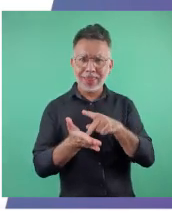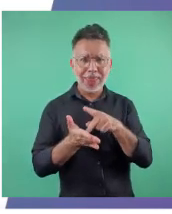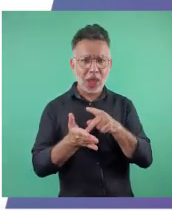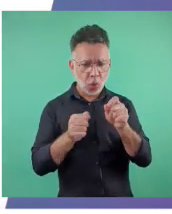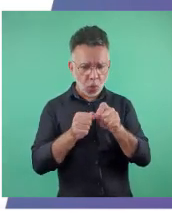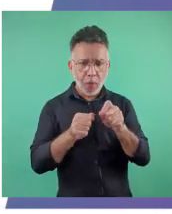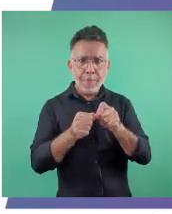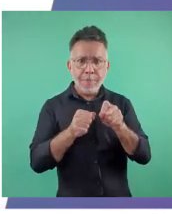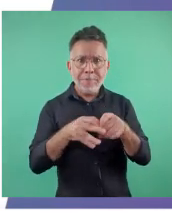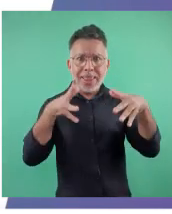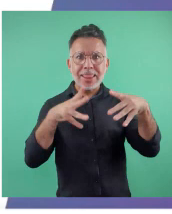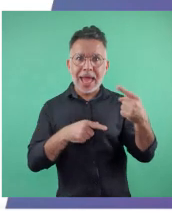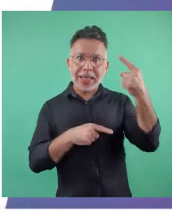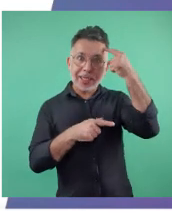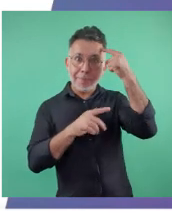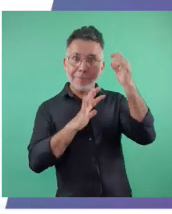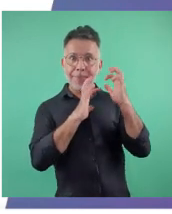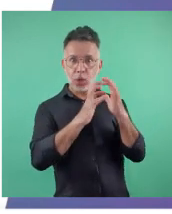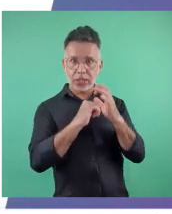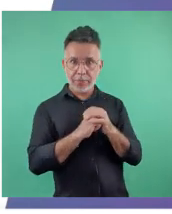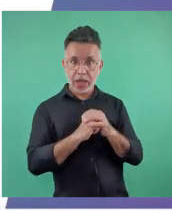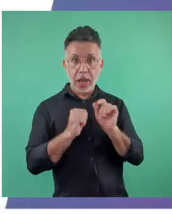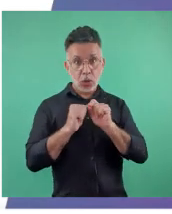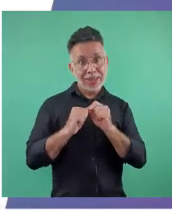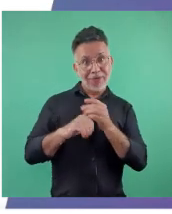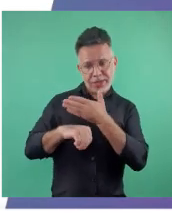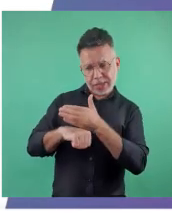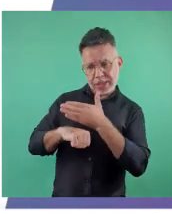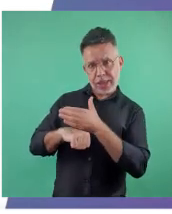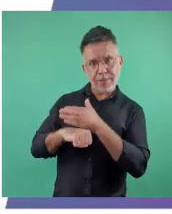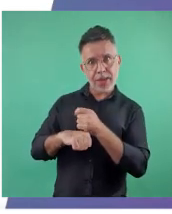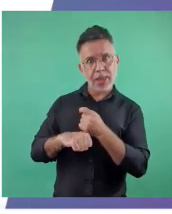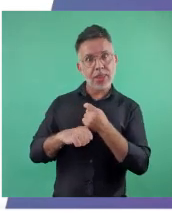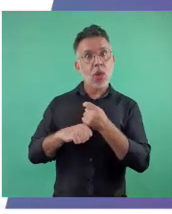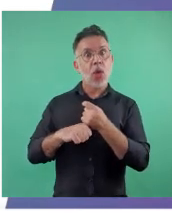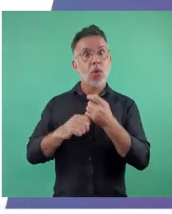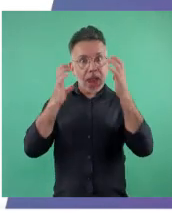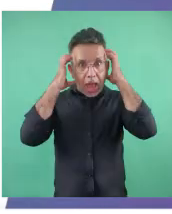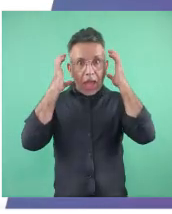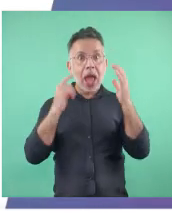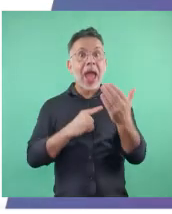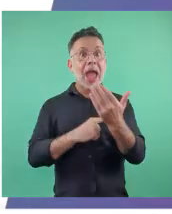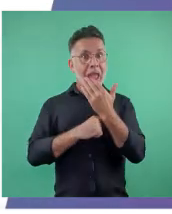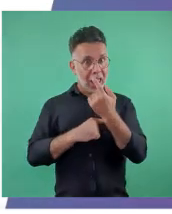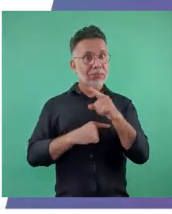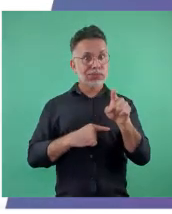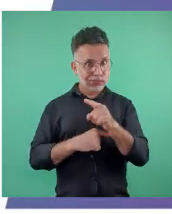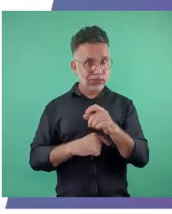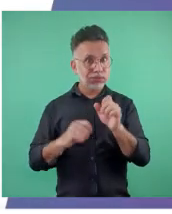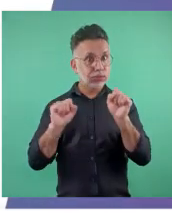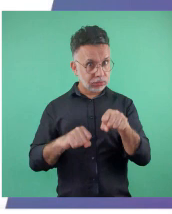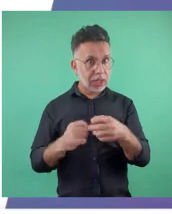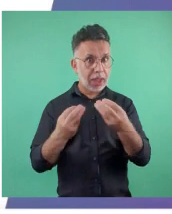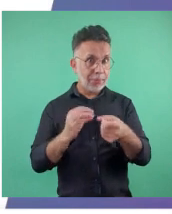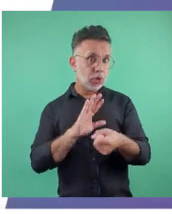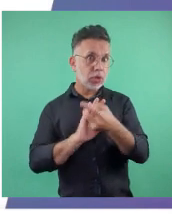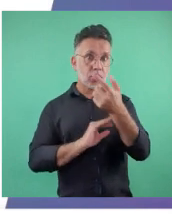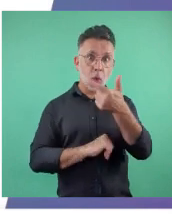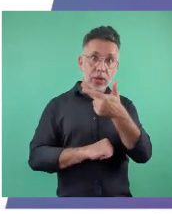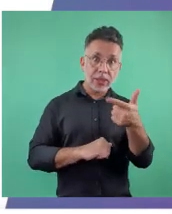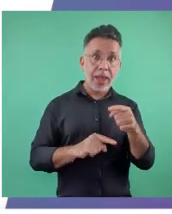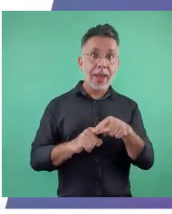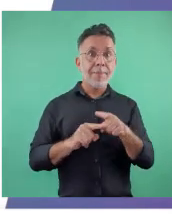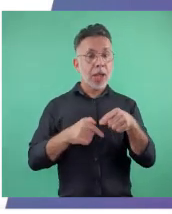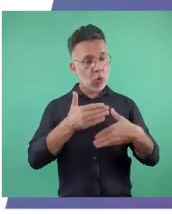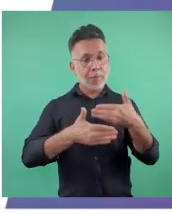um verdadeiro milagre para o cérebro. Quando a gente está fazendo reabilitação auditiva, ela colabora demais, colabora